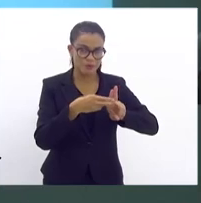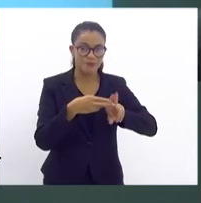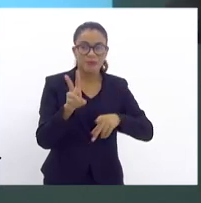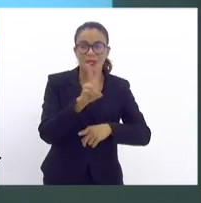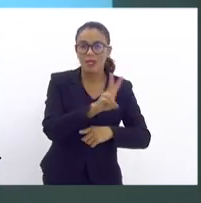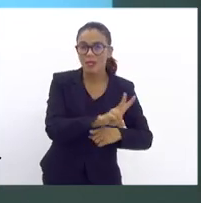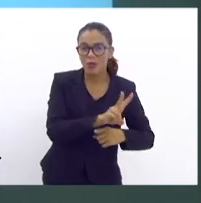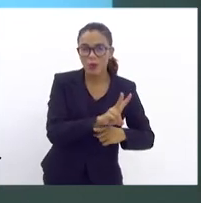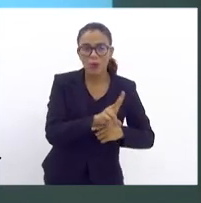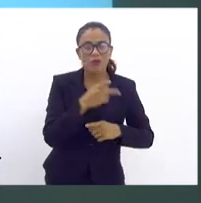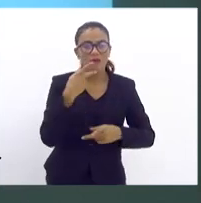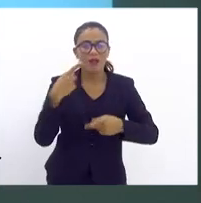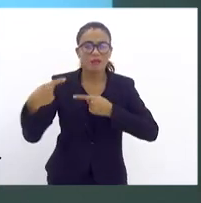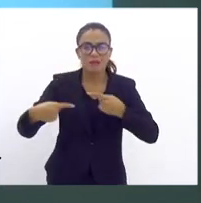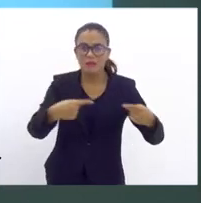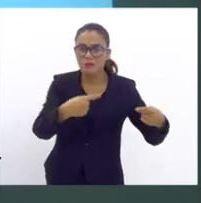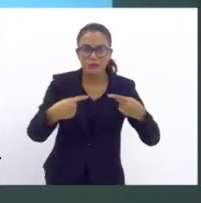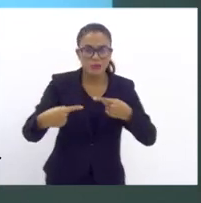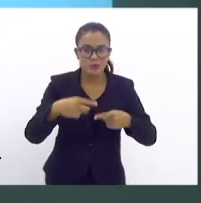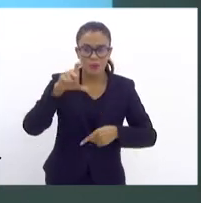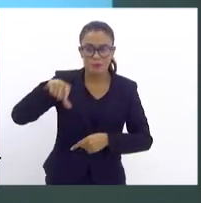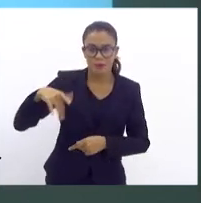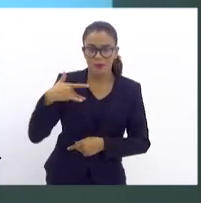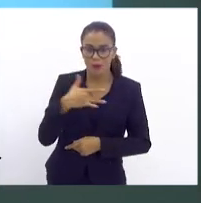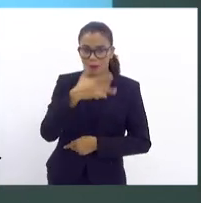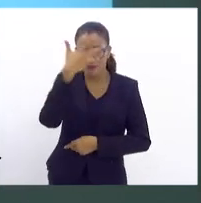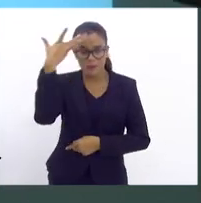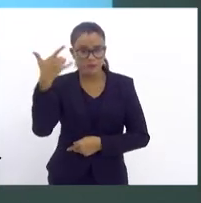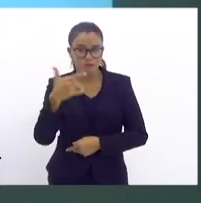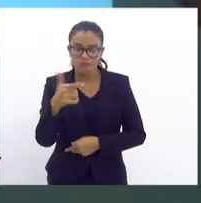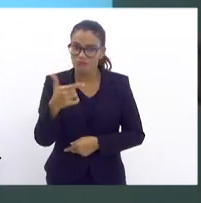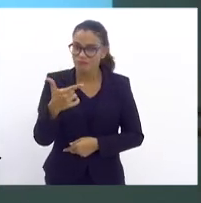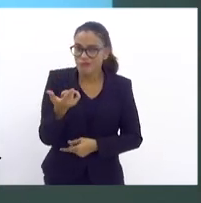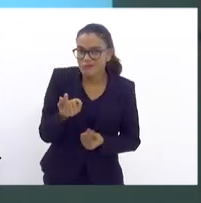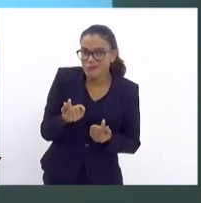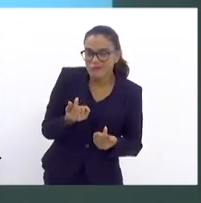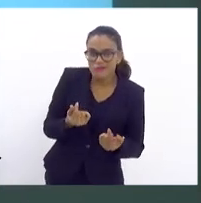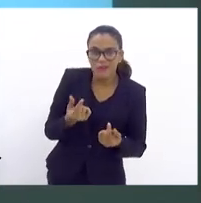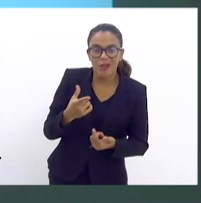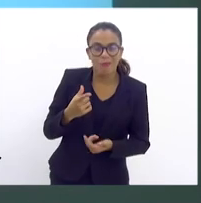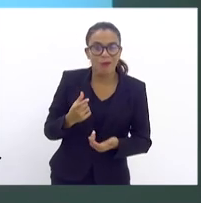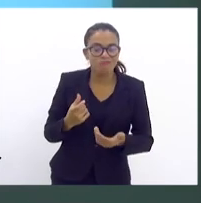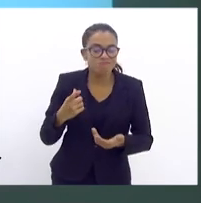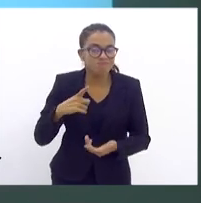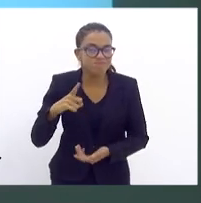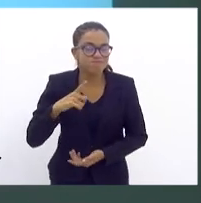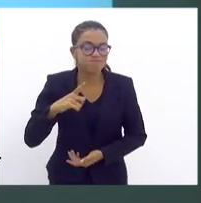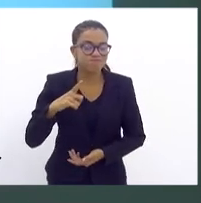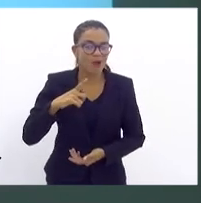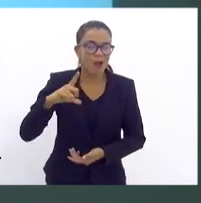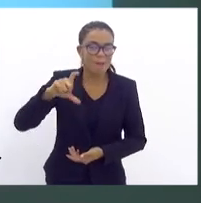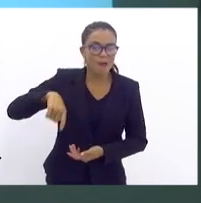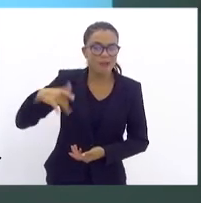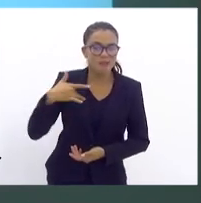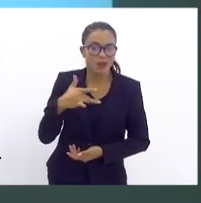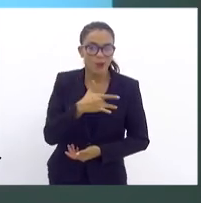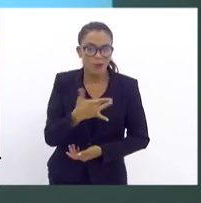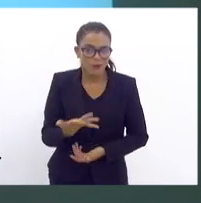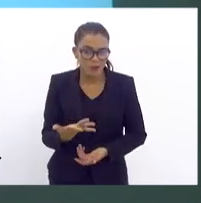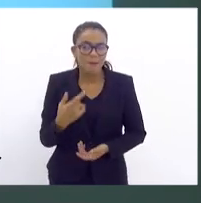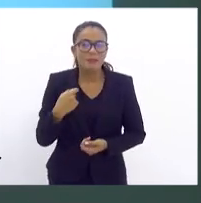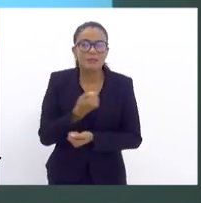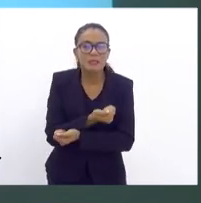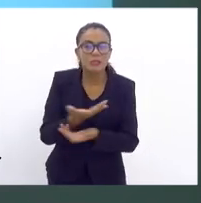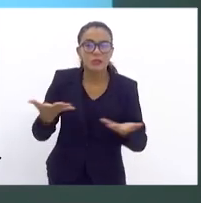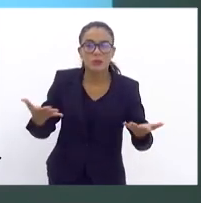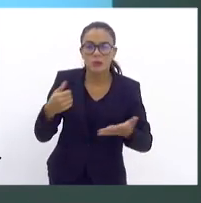a gente ficar discutindo sobre o plano de saúde o pessoal que não tem acesso plano de saúde tá no último plano A gente precisa para todos né